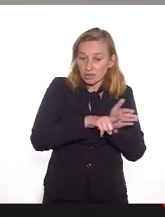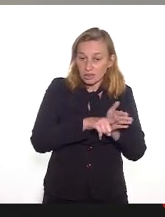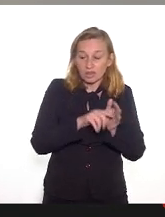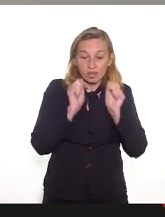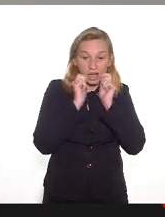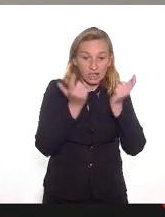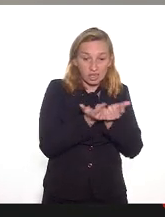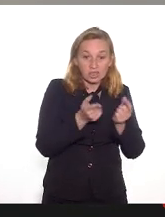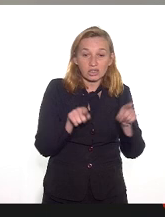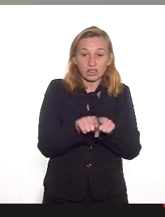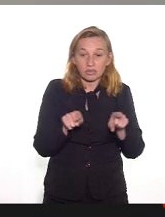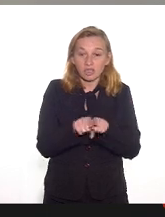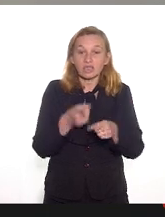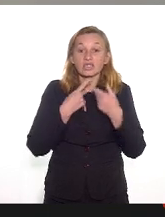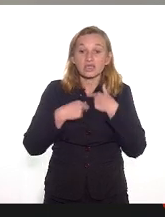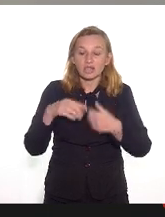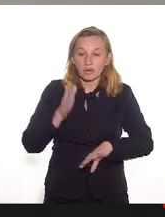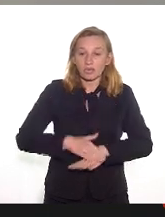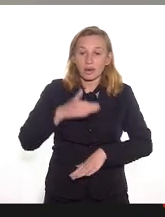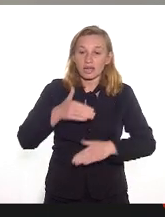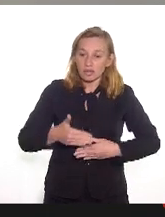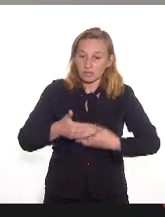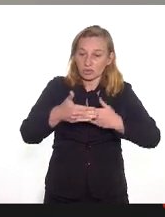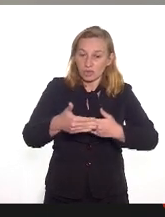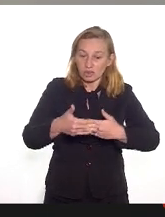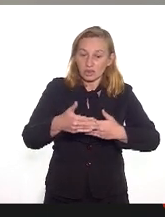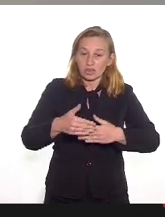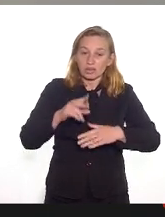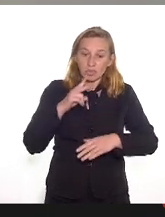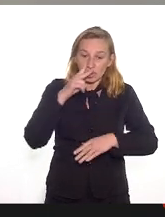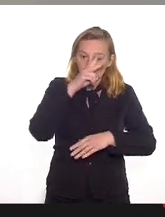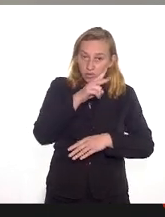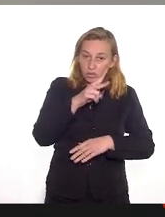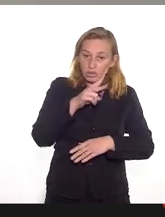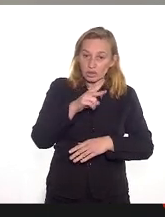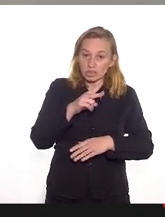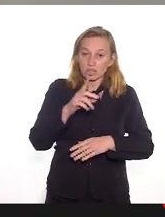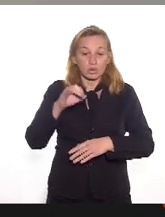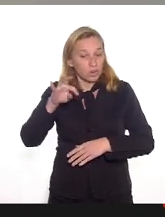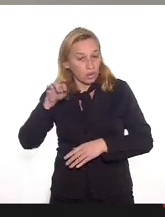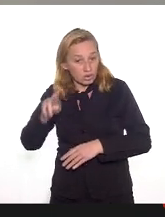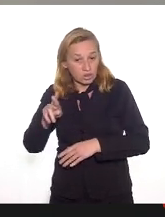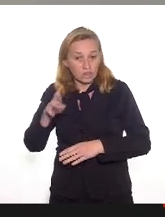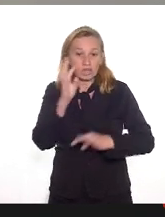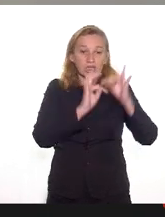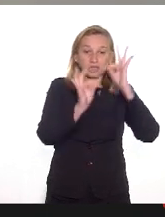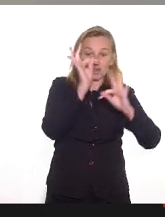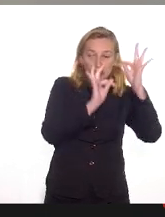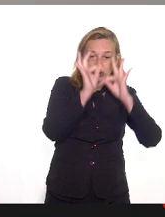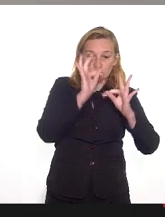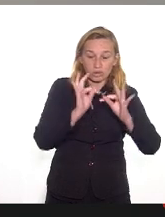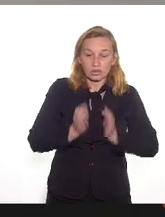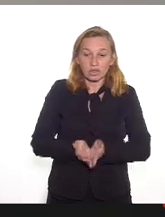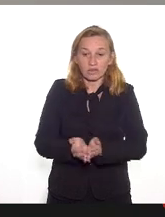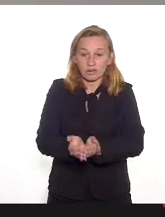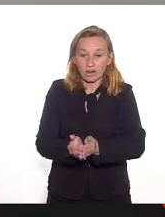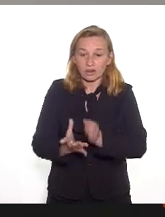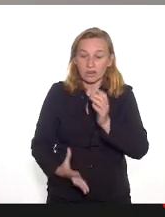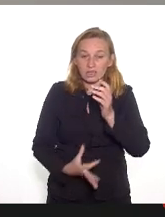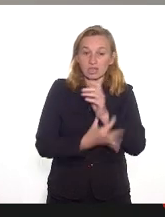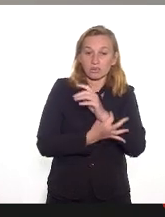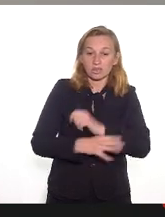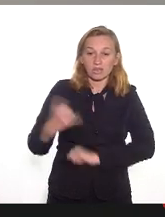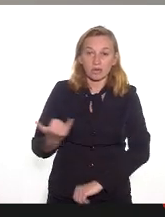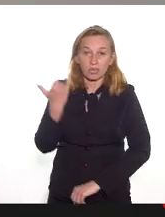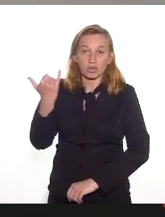e desejar que esse tenha sido mais um passo para o fortalecimento do cluster tecnológico naval, que abre, sem dúvida,